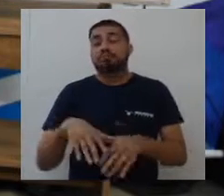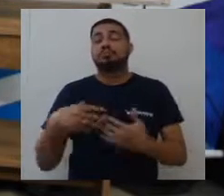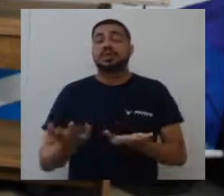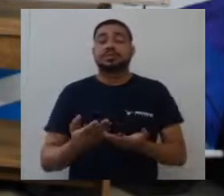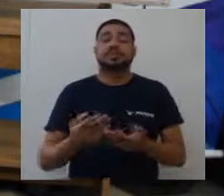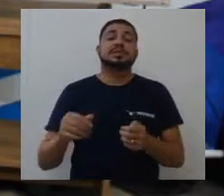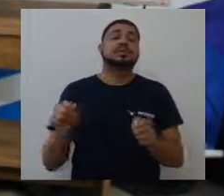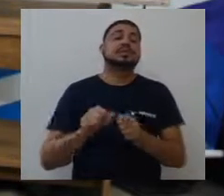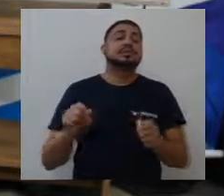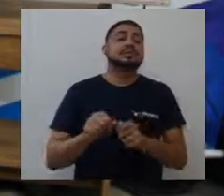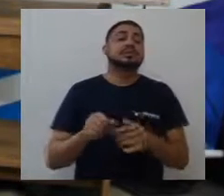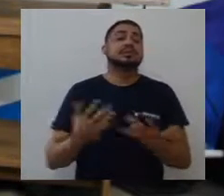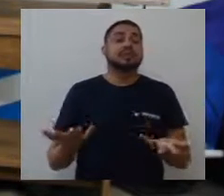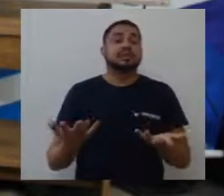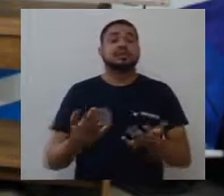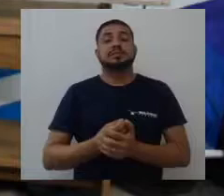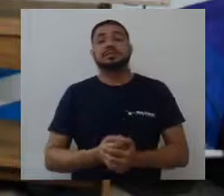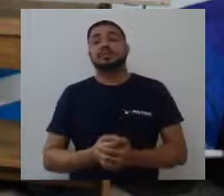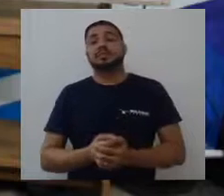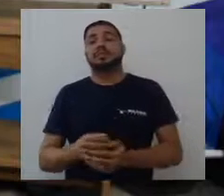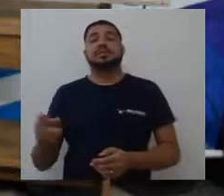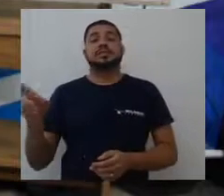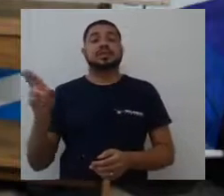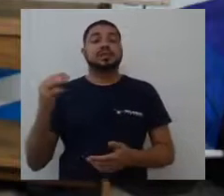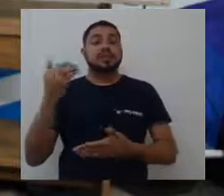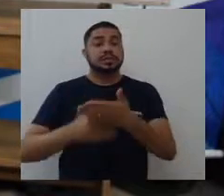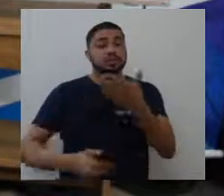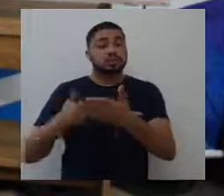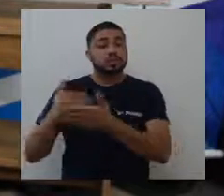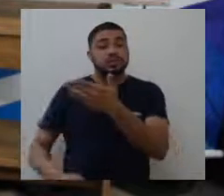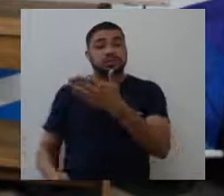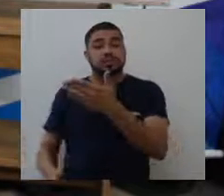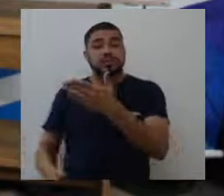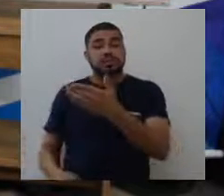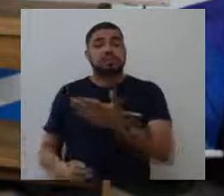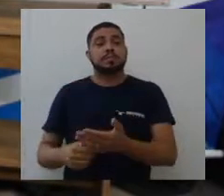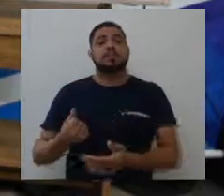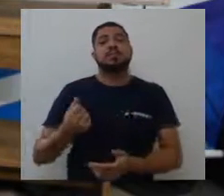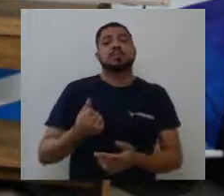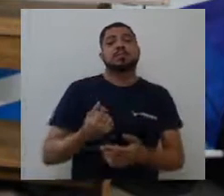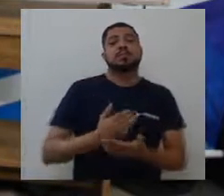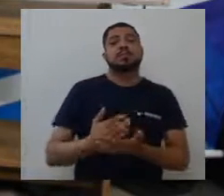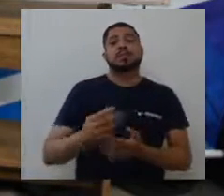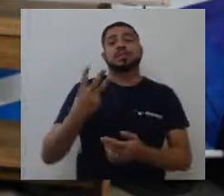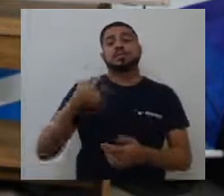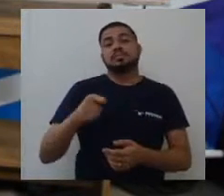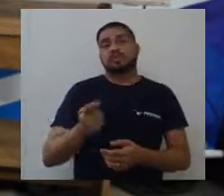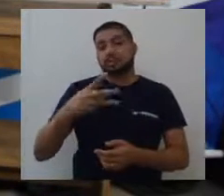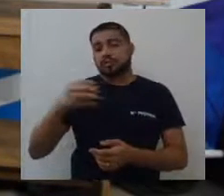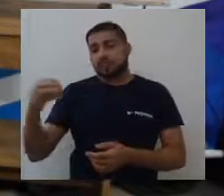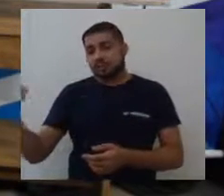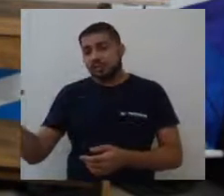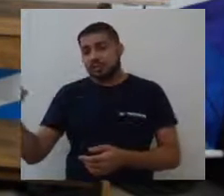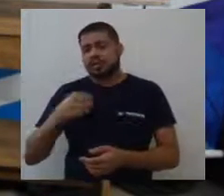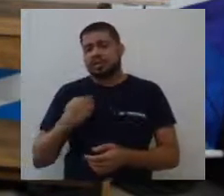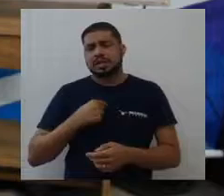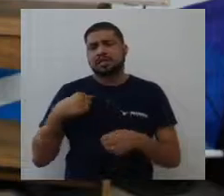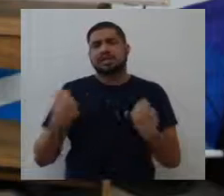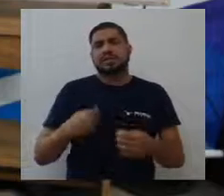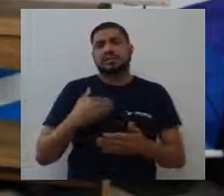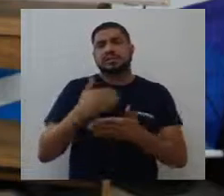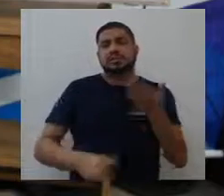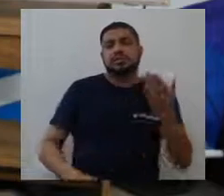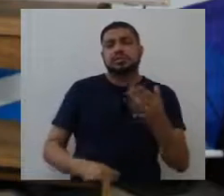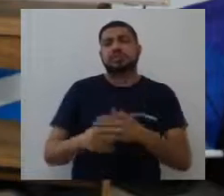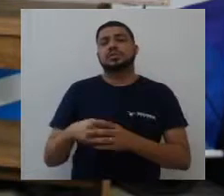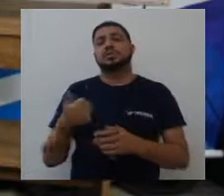fazer o seguinte, a gente vai dar descontos sucessivos. Olha como fica. Preço inicial, 3.400. Eu tenho que dar um desconto agora